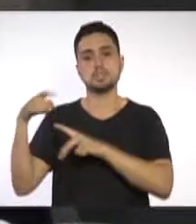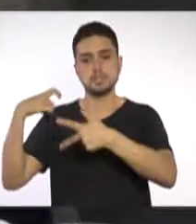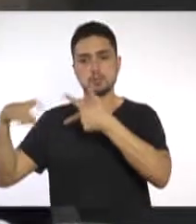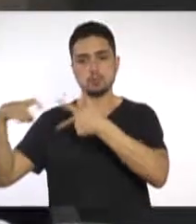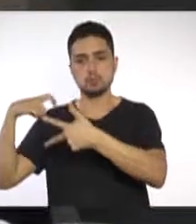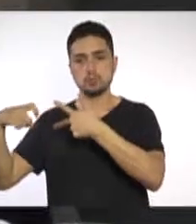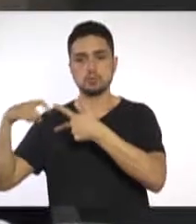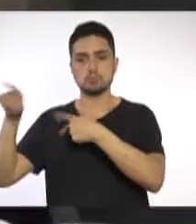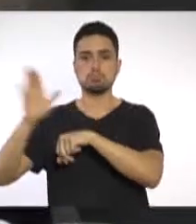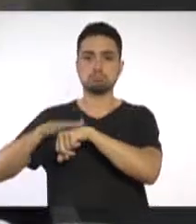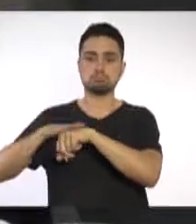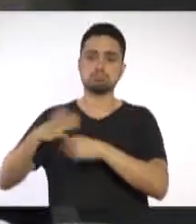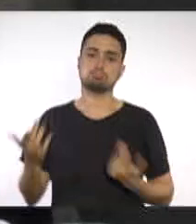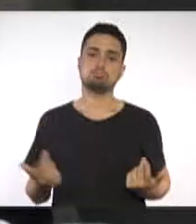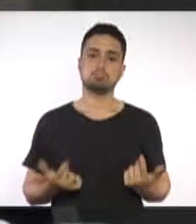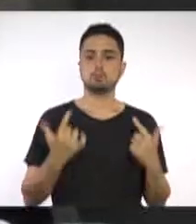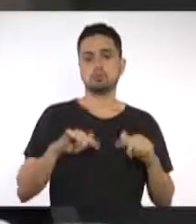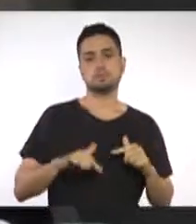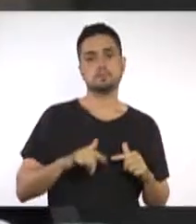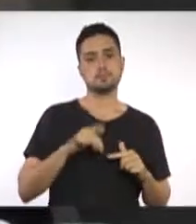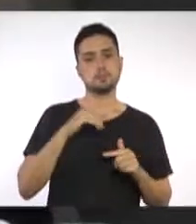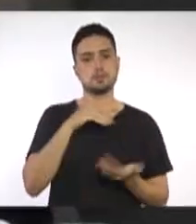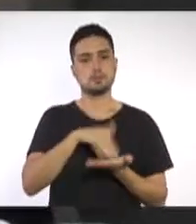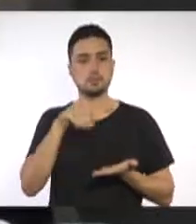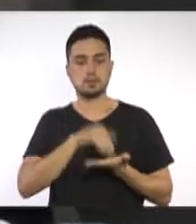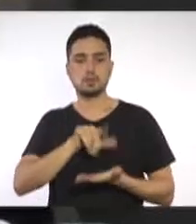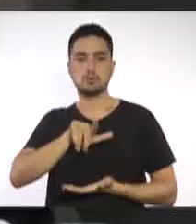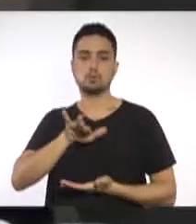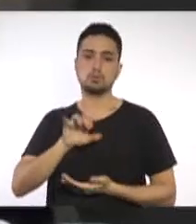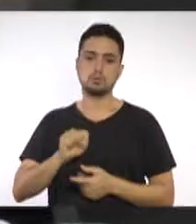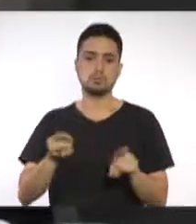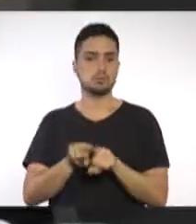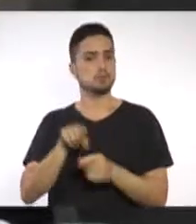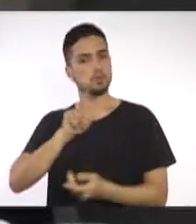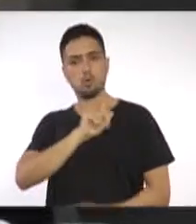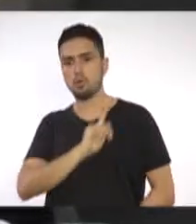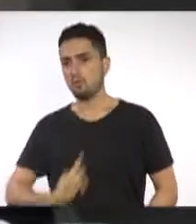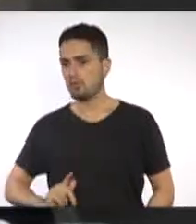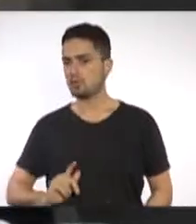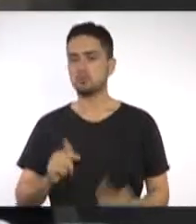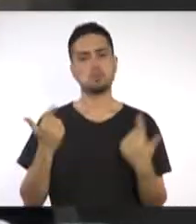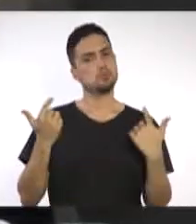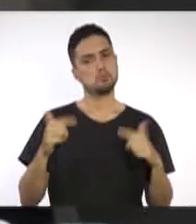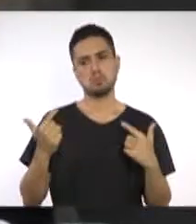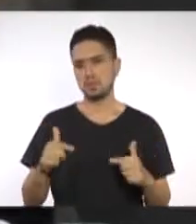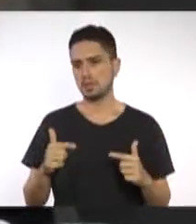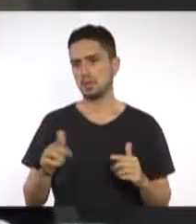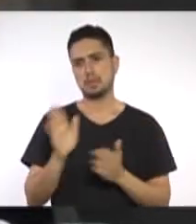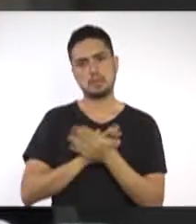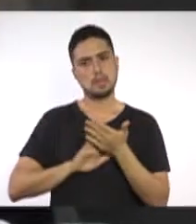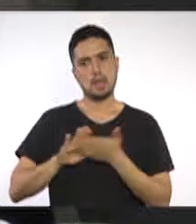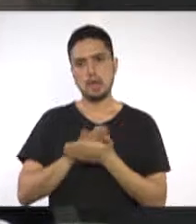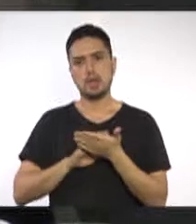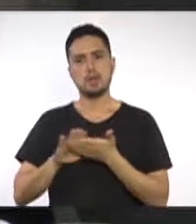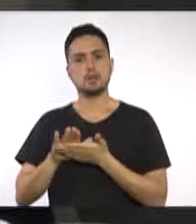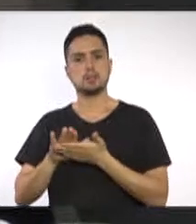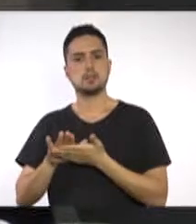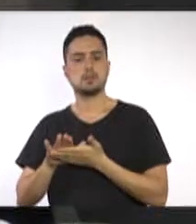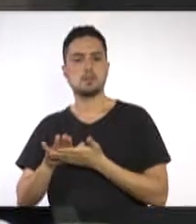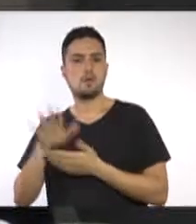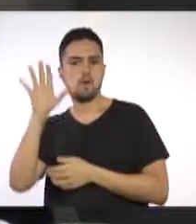o secretário Lucas Tristão, nem o governo, e nenhum secretário realizou nenhum tipo de escutas, nenhum tipo